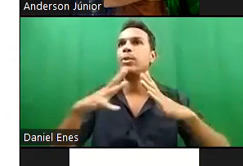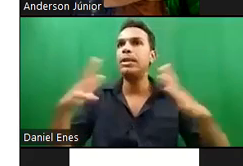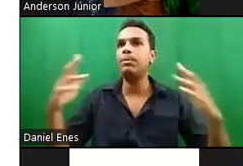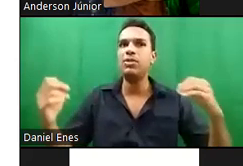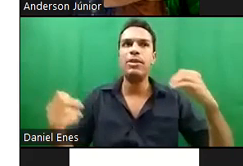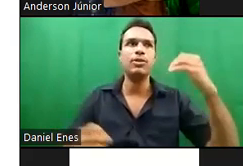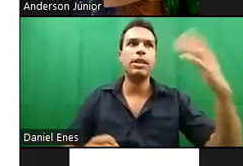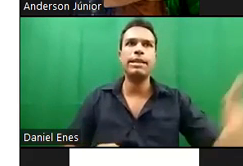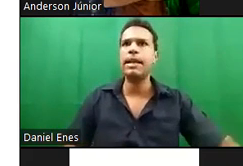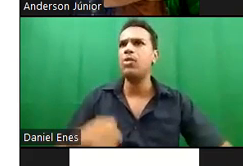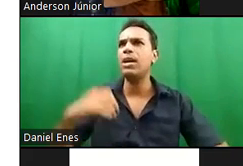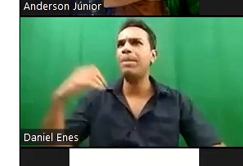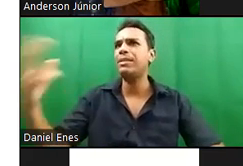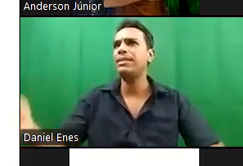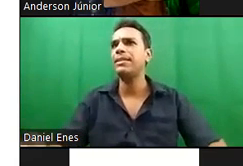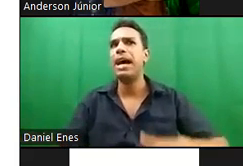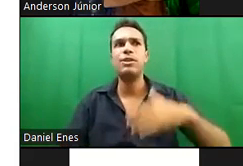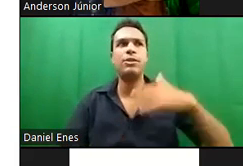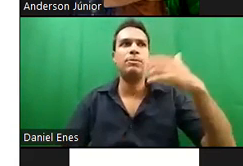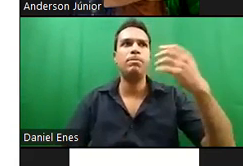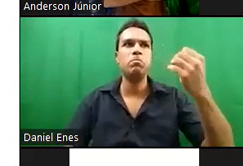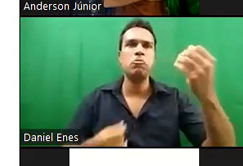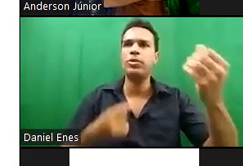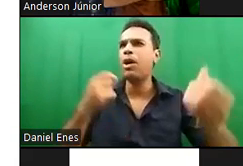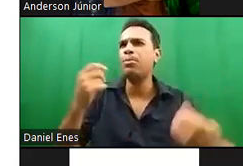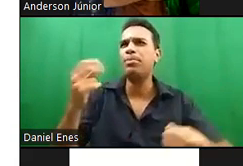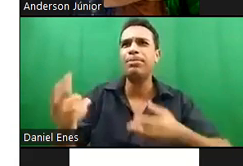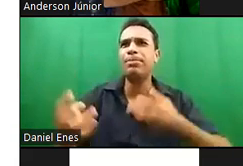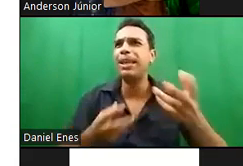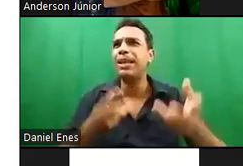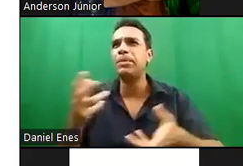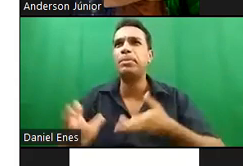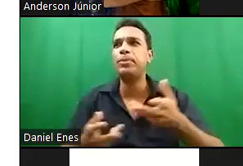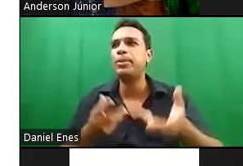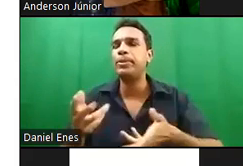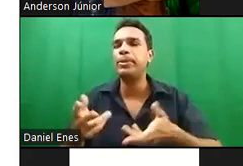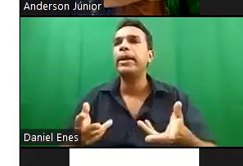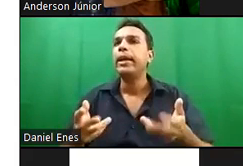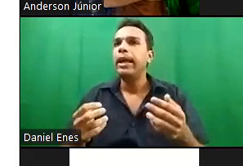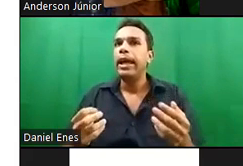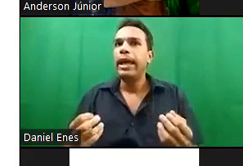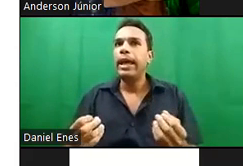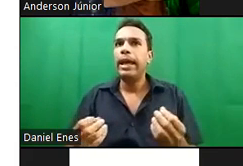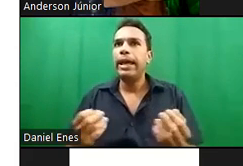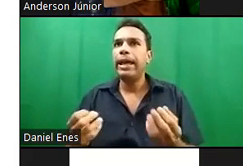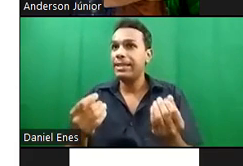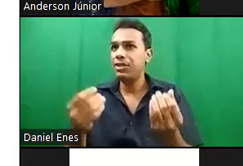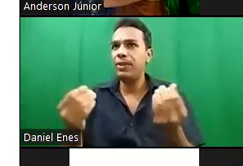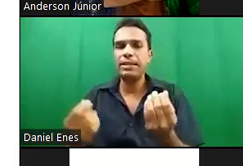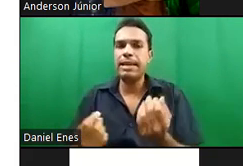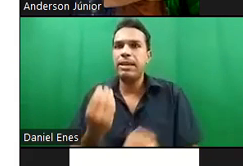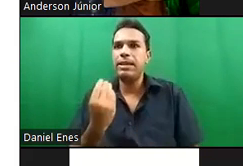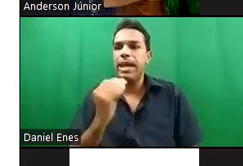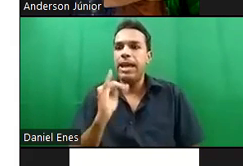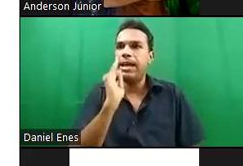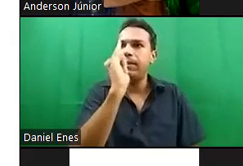tamanho, ele pode flexionar em grau, dar mais intensidade, mudar o tempo. Essas